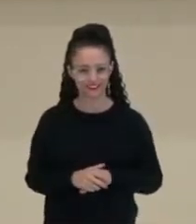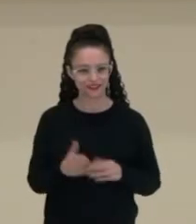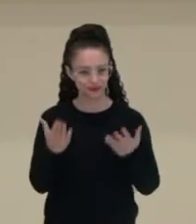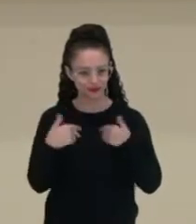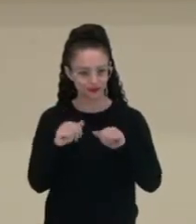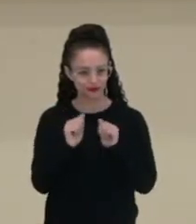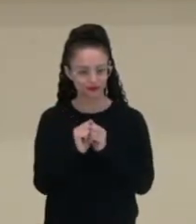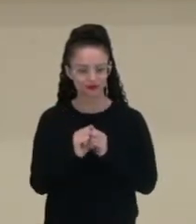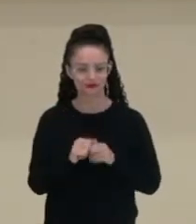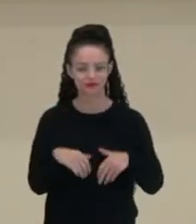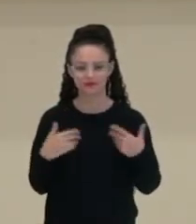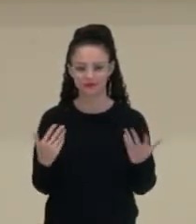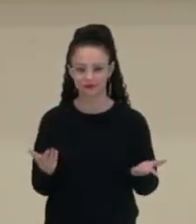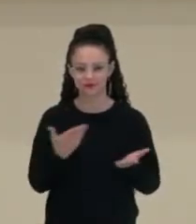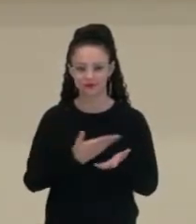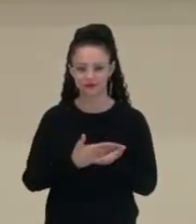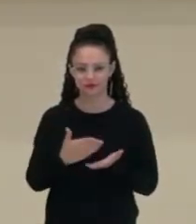juntos? Então vamos nessa!